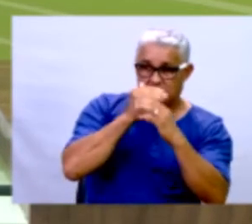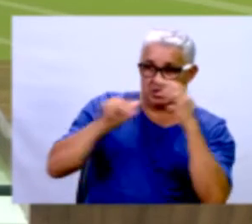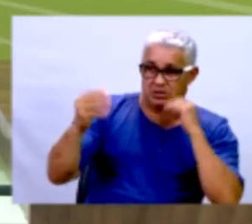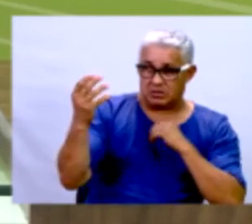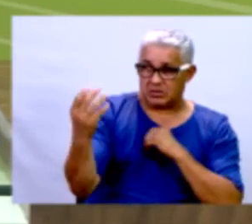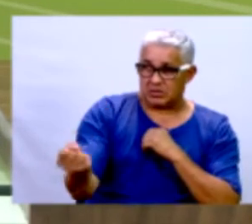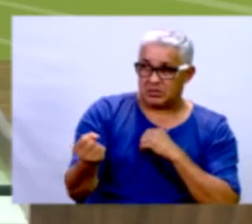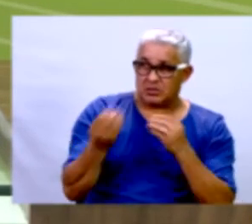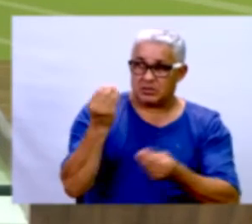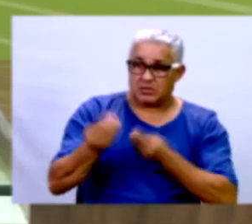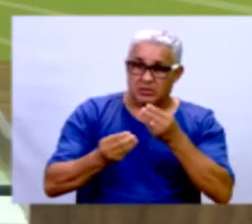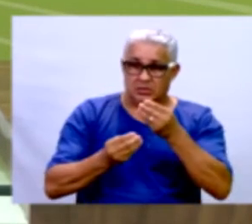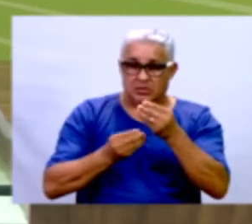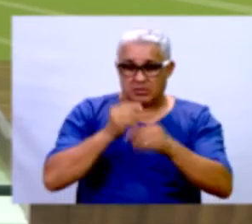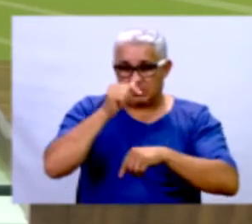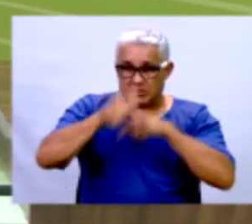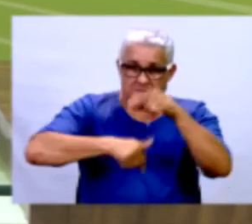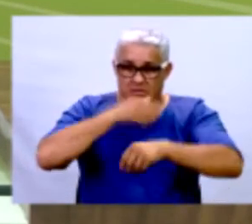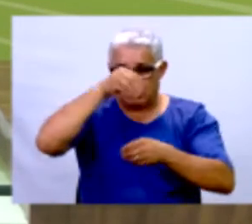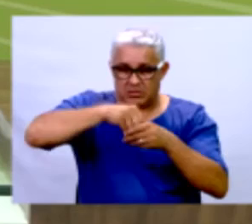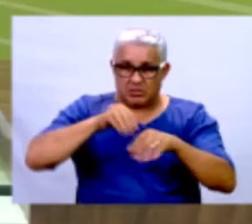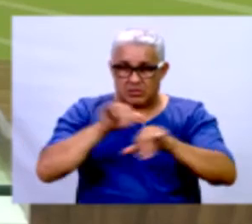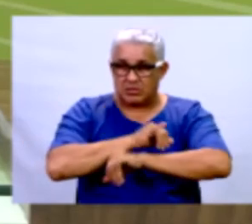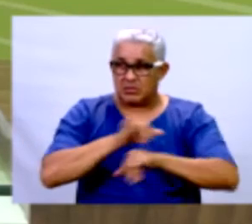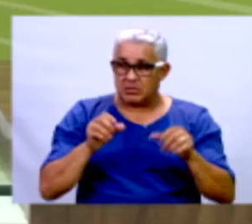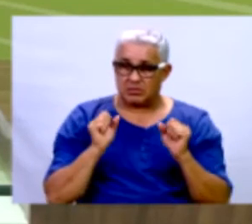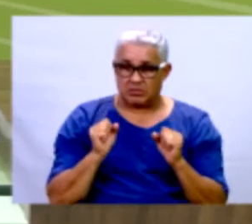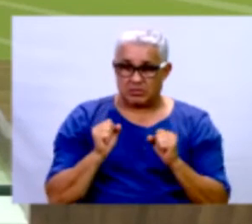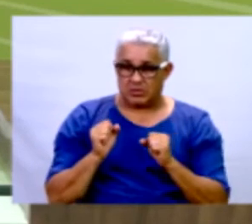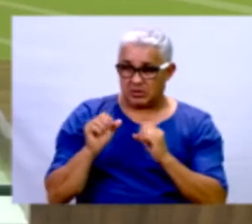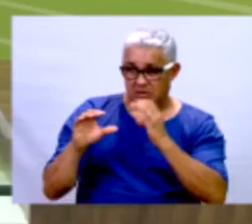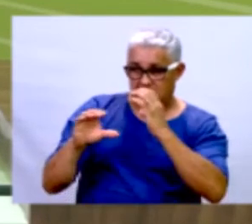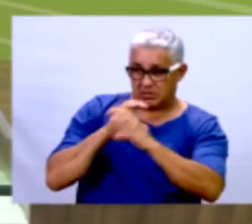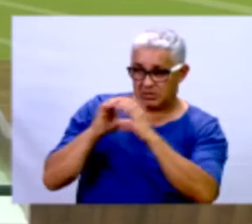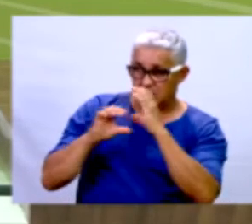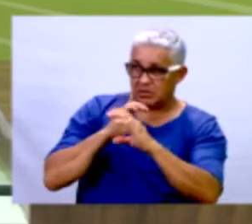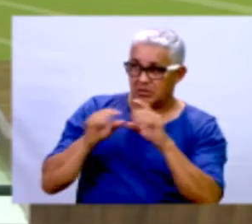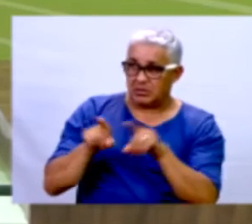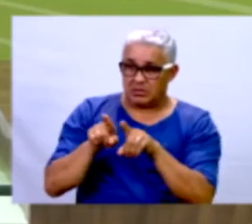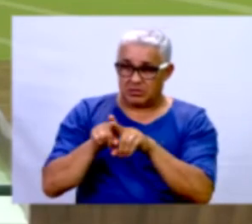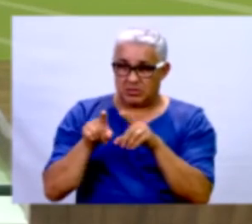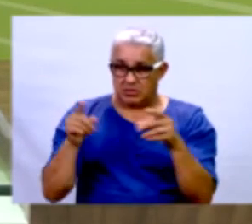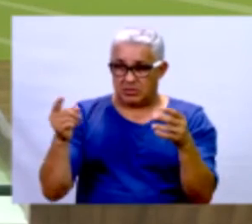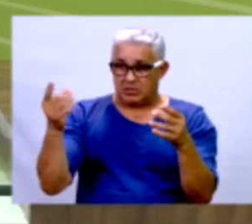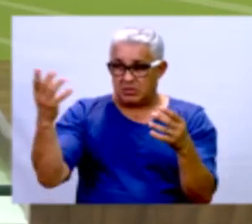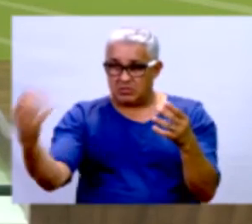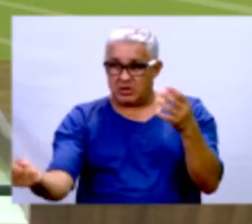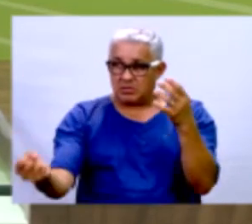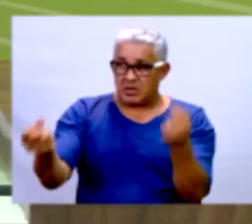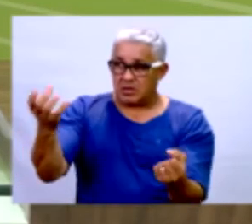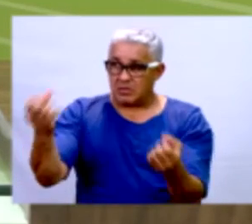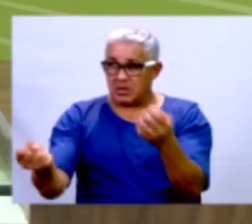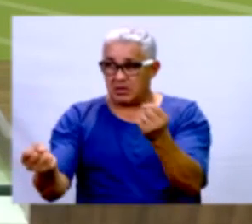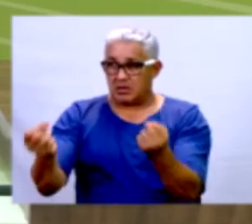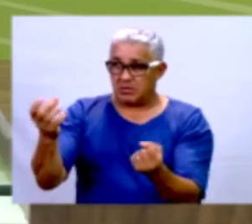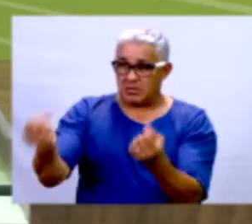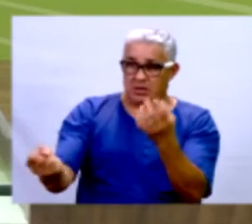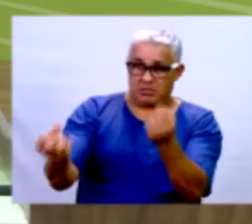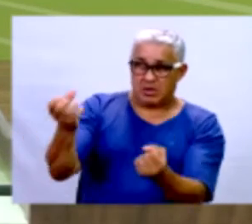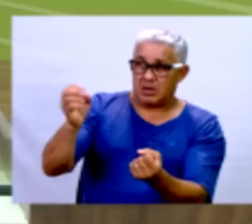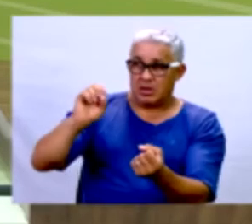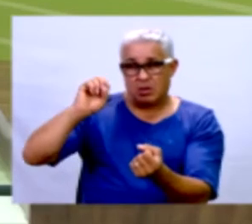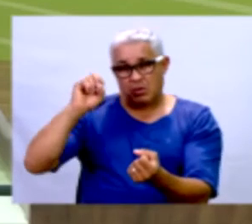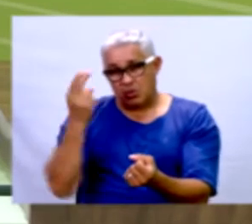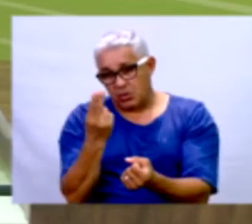montada essas informações, eles vão poder então se comunicar e receber ou requisitar as informações de uma